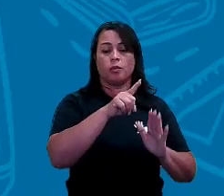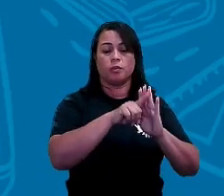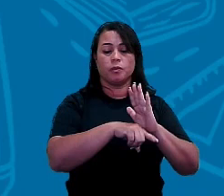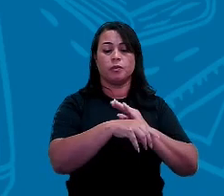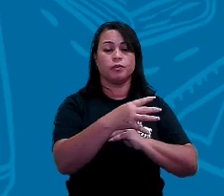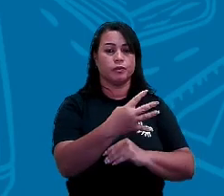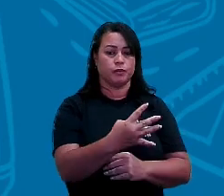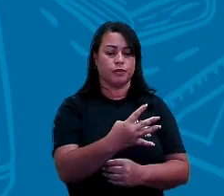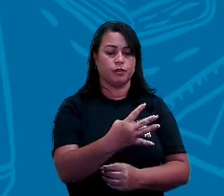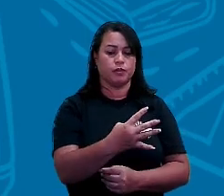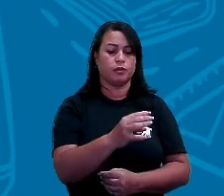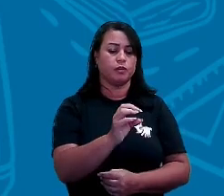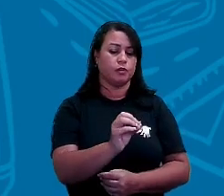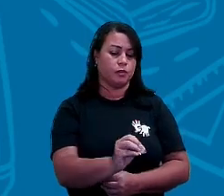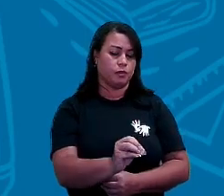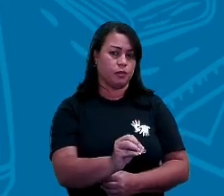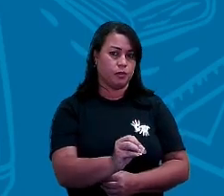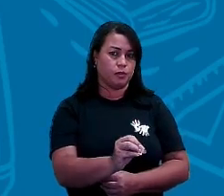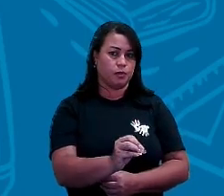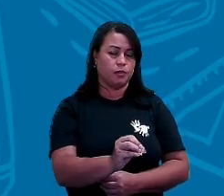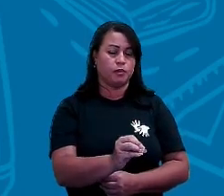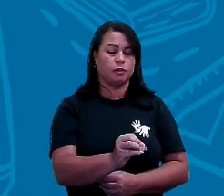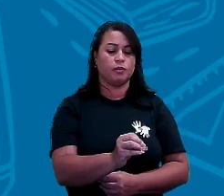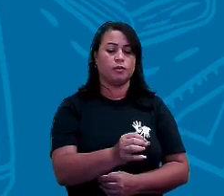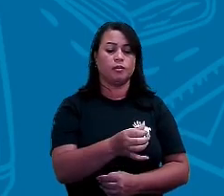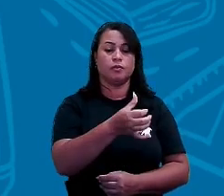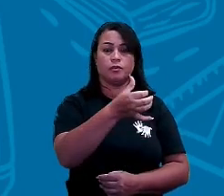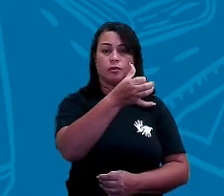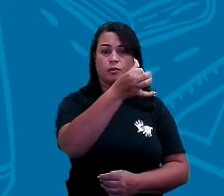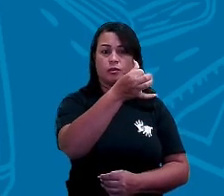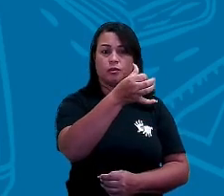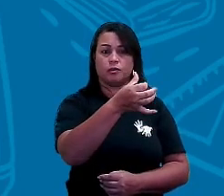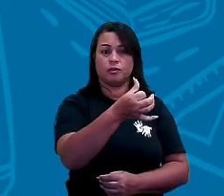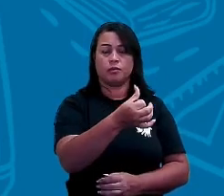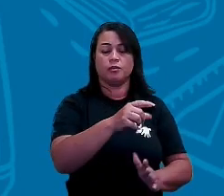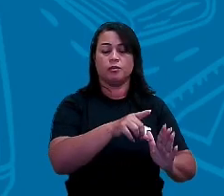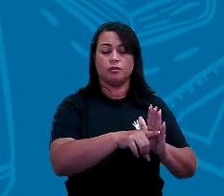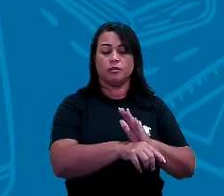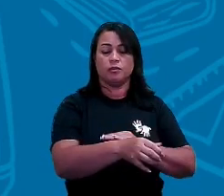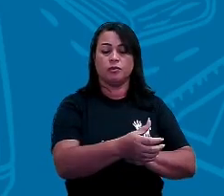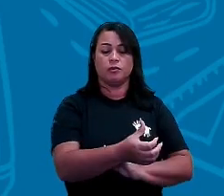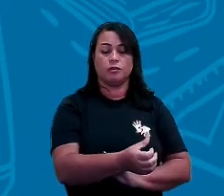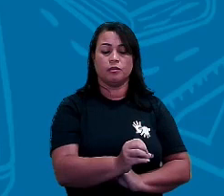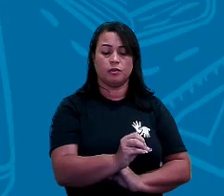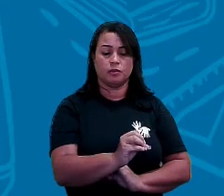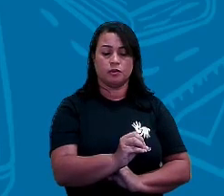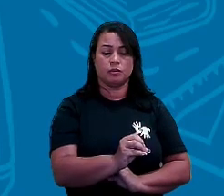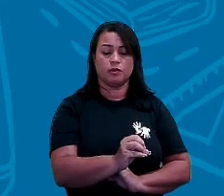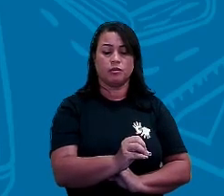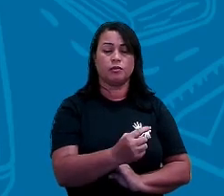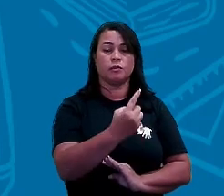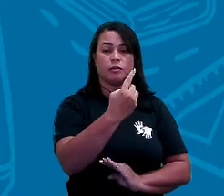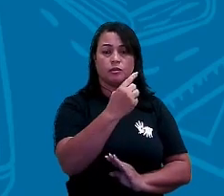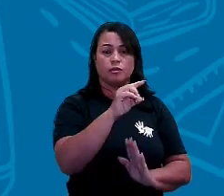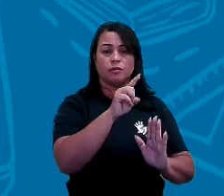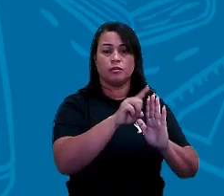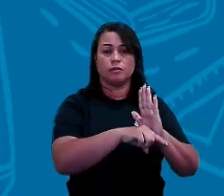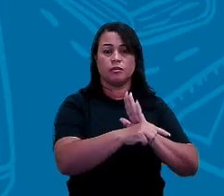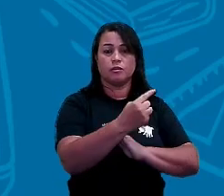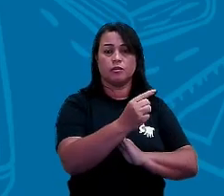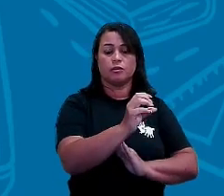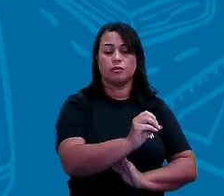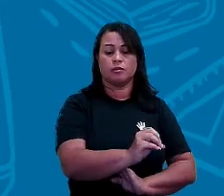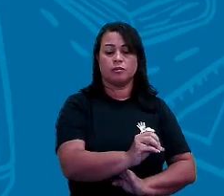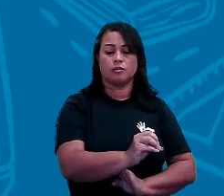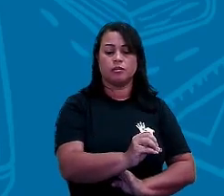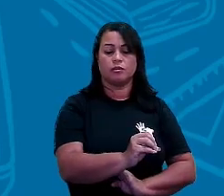menos 4 vai dar 0. 6 menos 6 vai dar 0. E 1 menos 1 vai dar